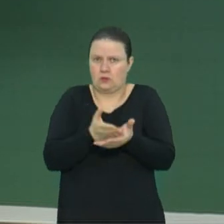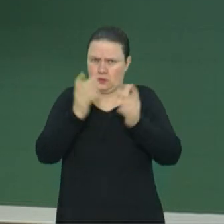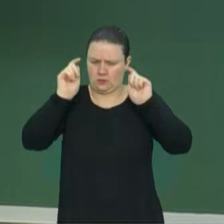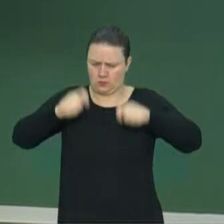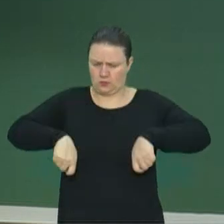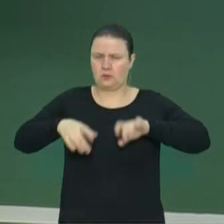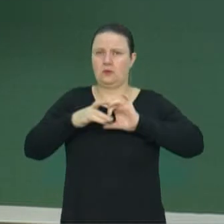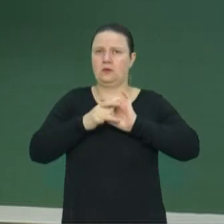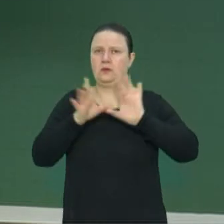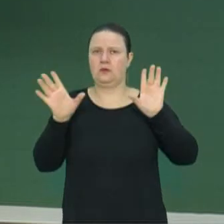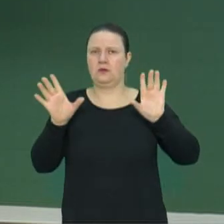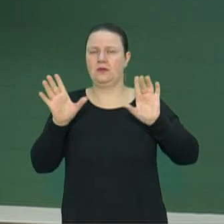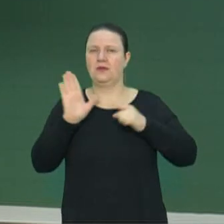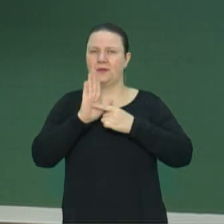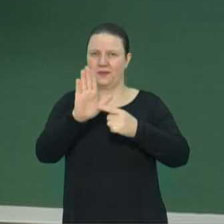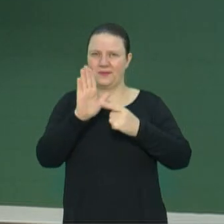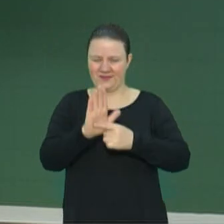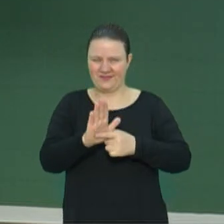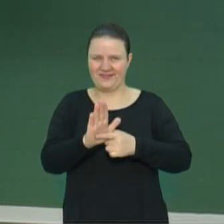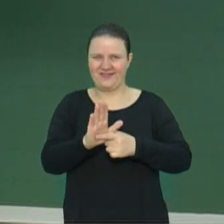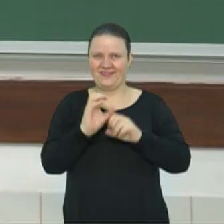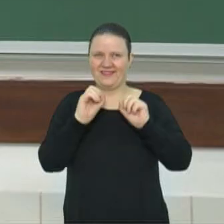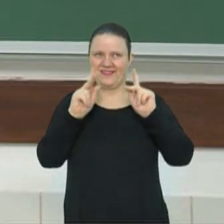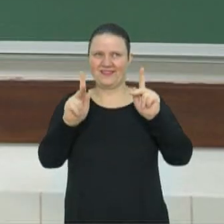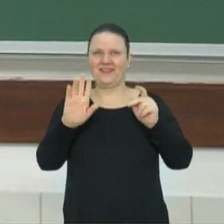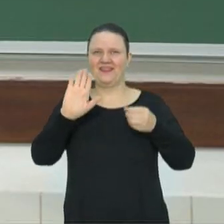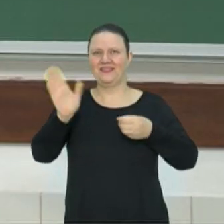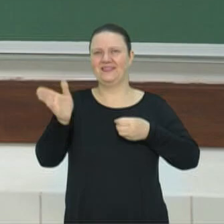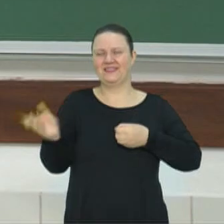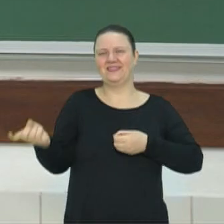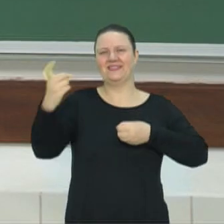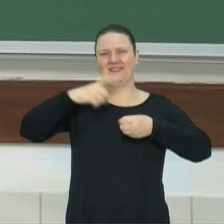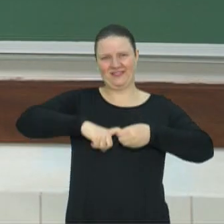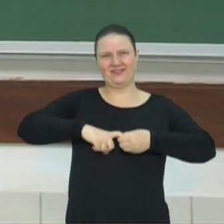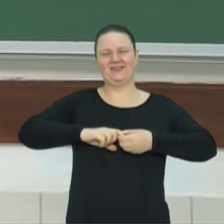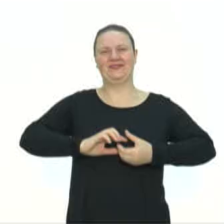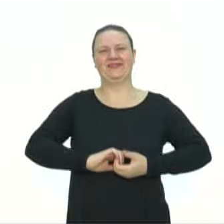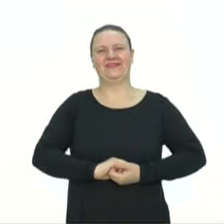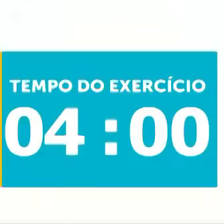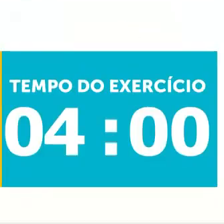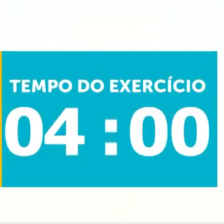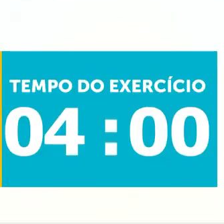esses demonstrativos que aparecem, tudo bem? E a gente já volta com a resposta correta.